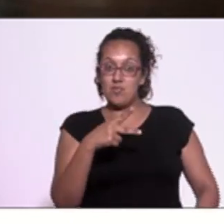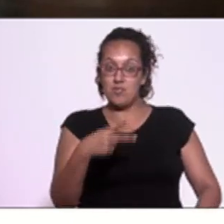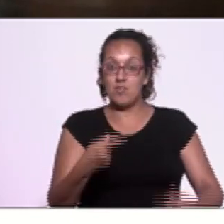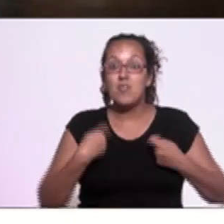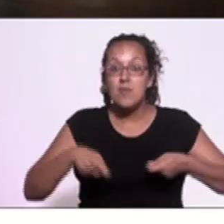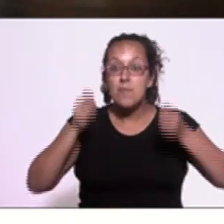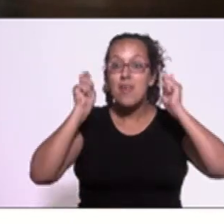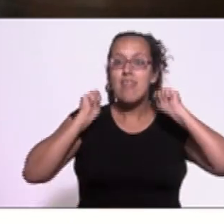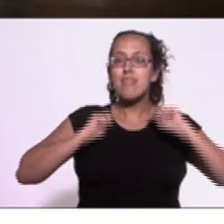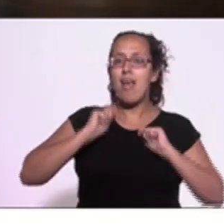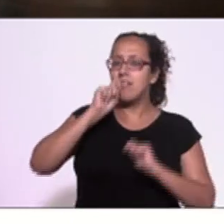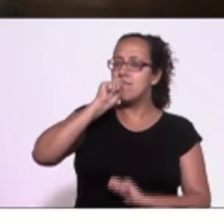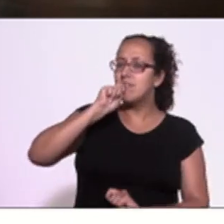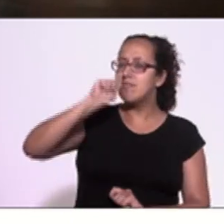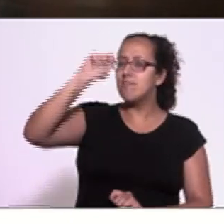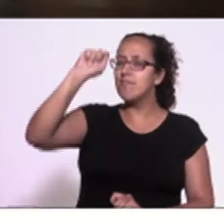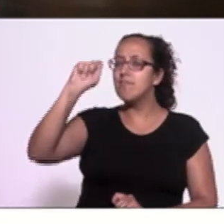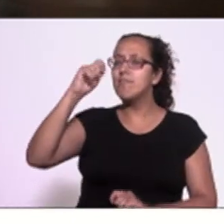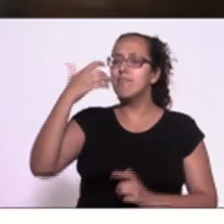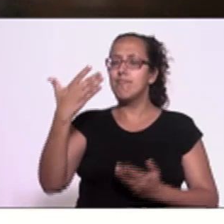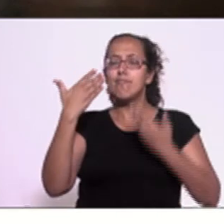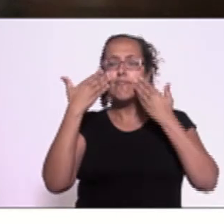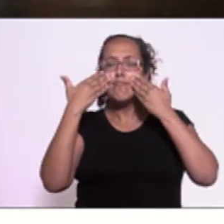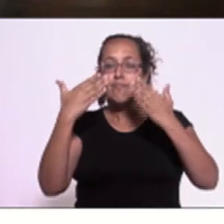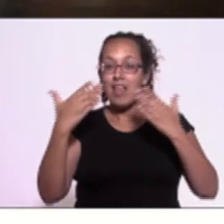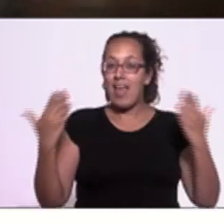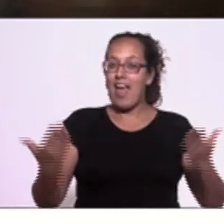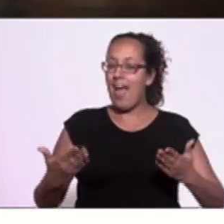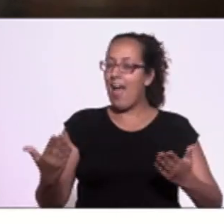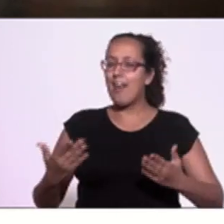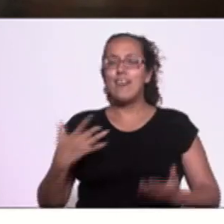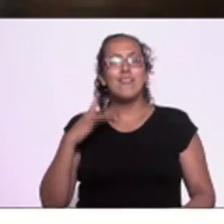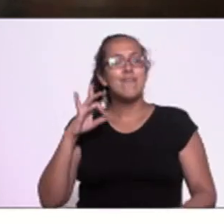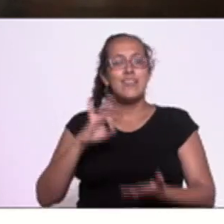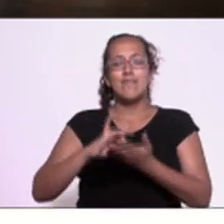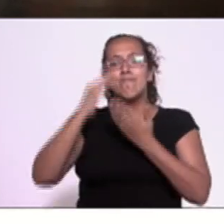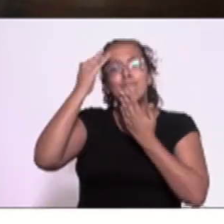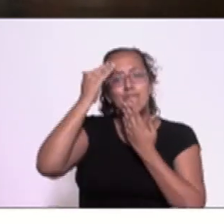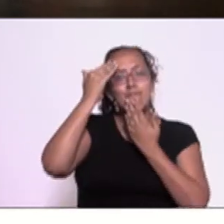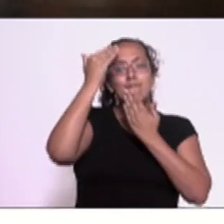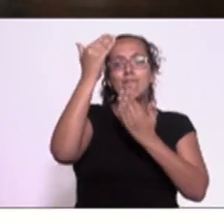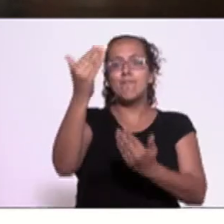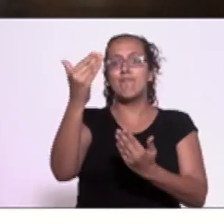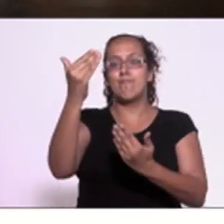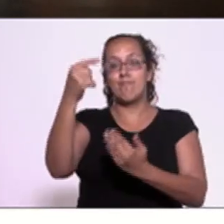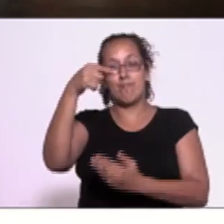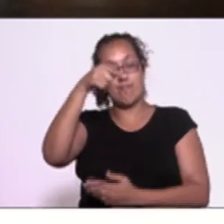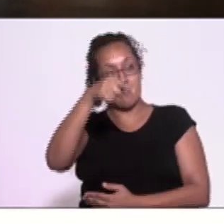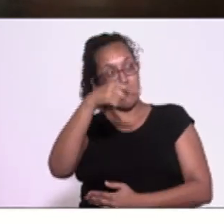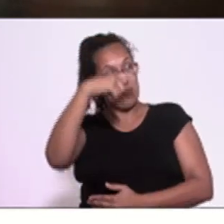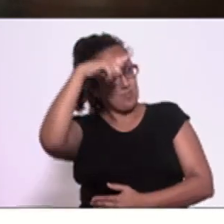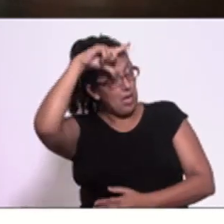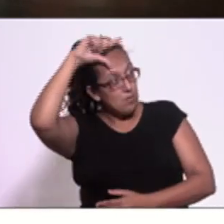medalha Tiradentes e expresso desde já minha mais profunda gratidão a Vossa Excelência e ao excelentíssimo